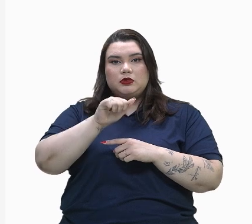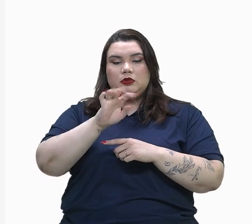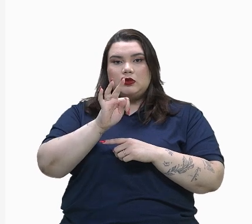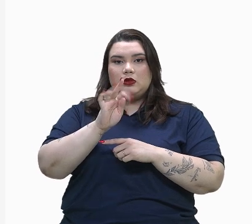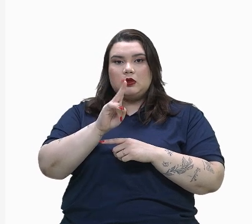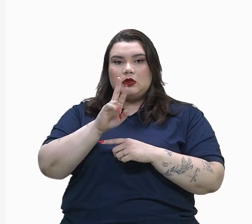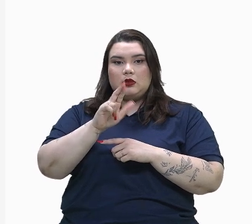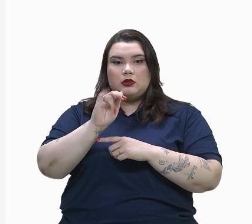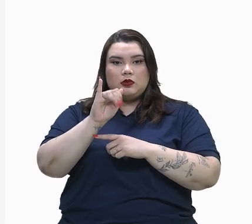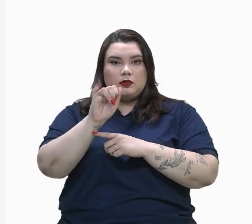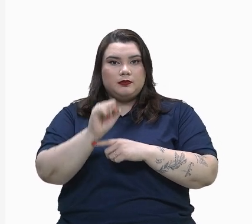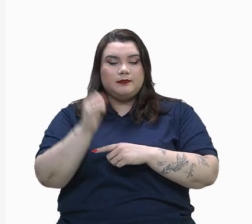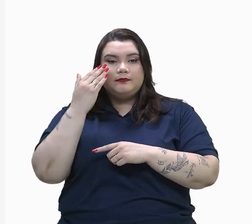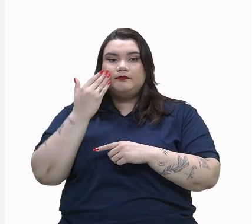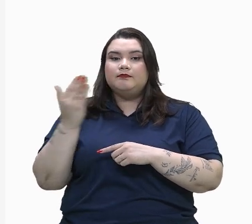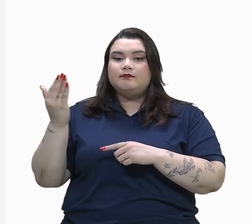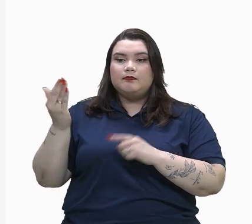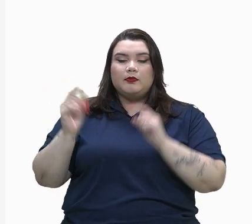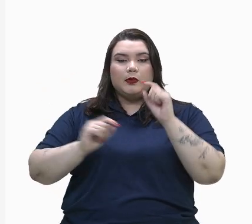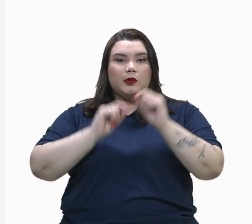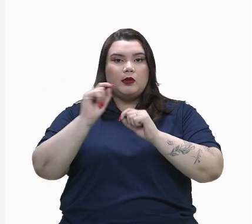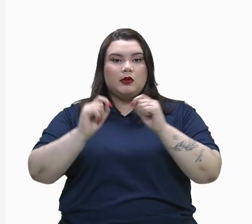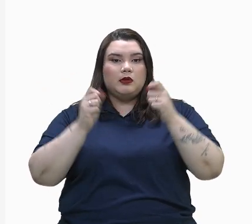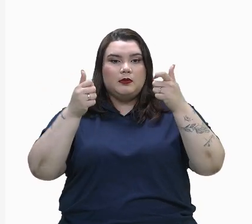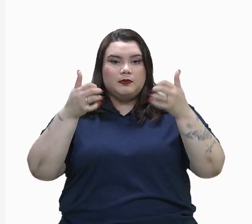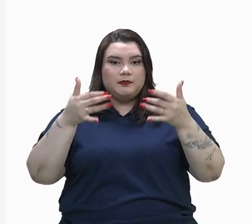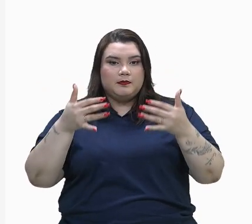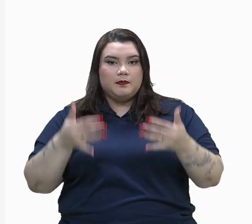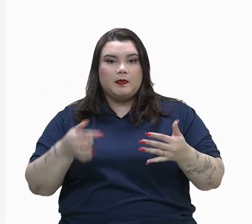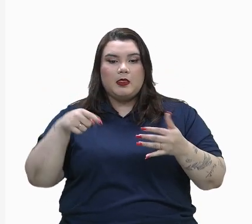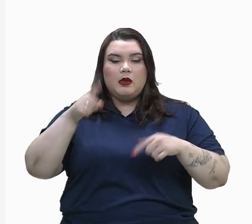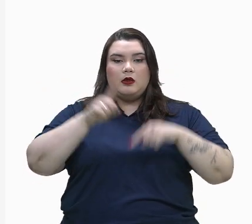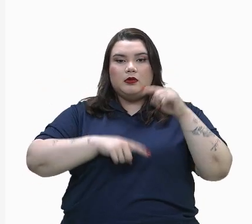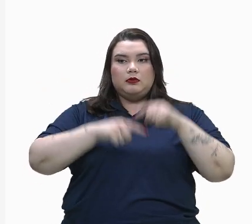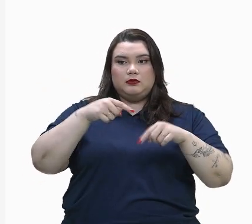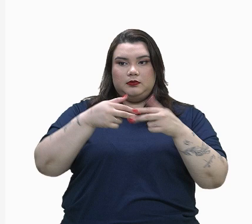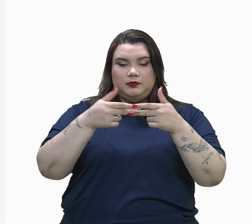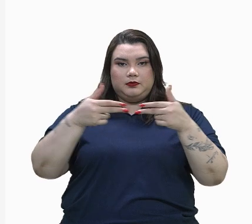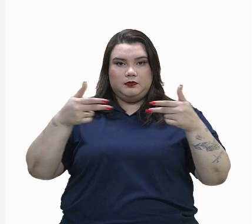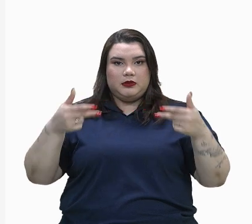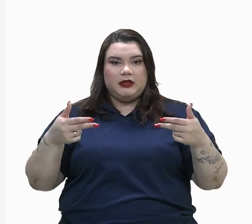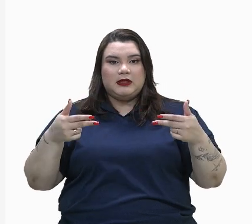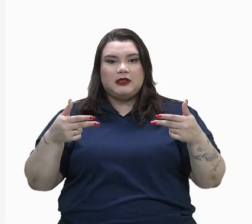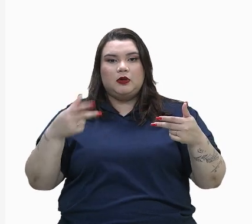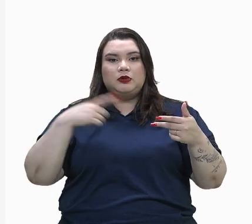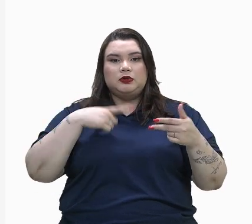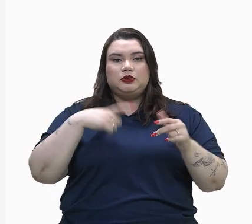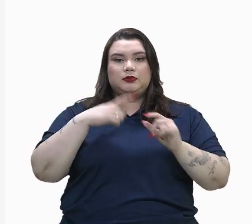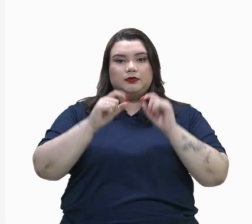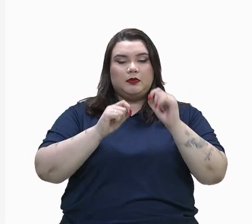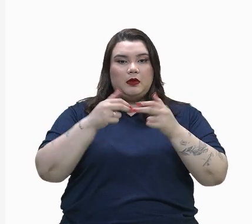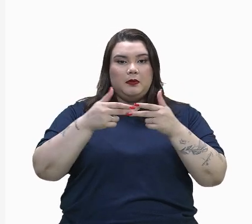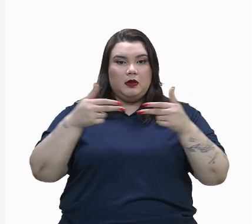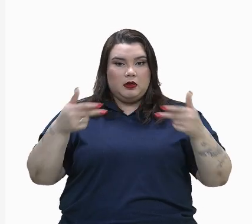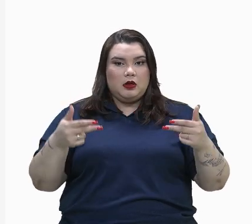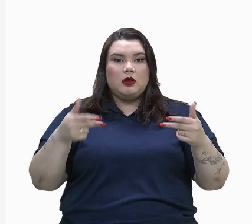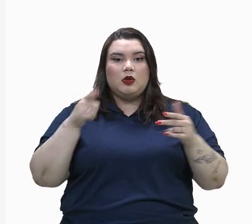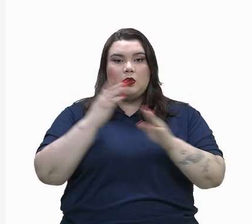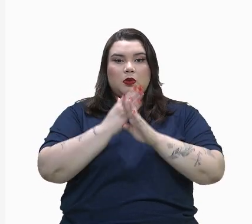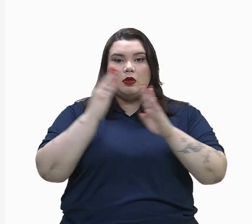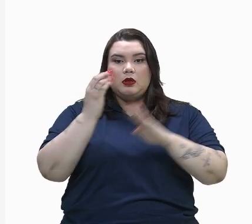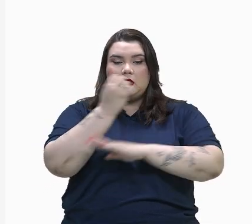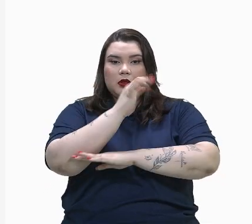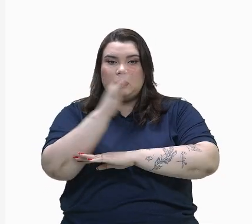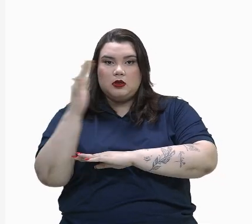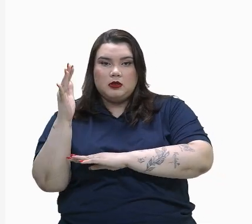Os polímeros naturais são materiais poliméricos, são encontrados na natureza,